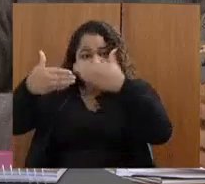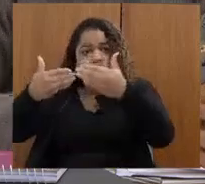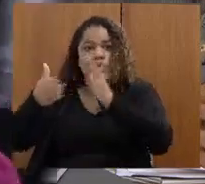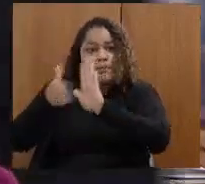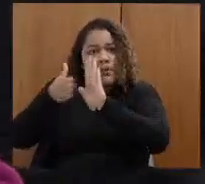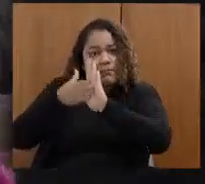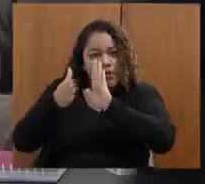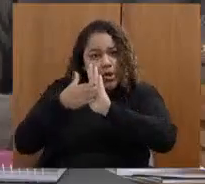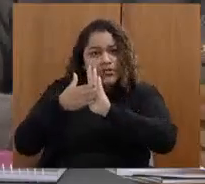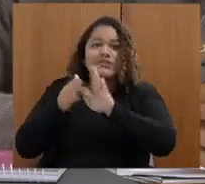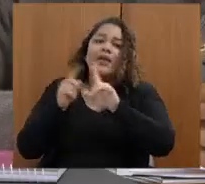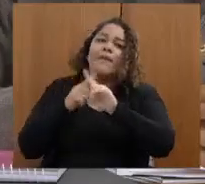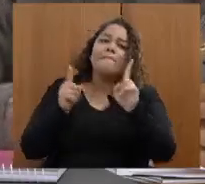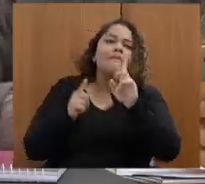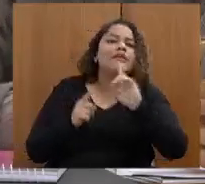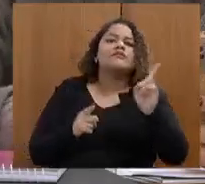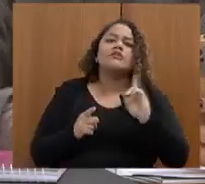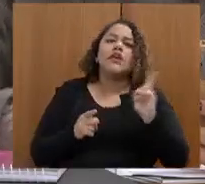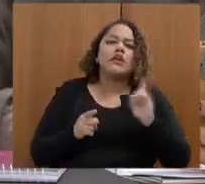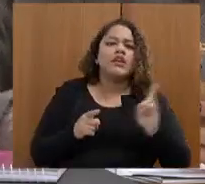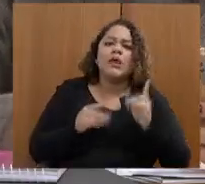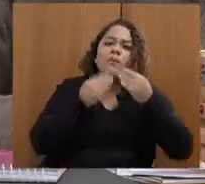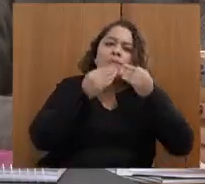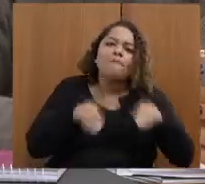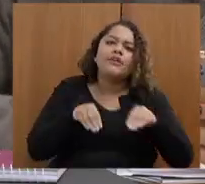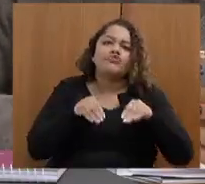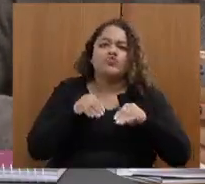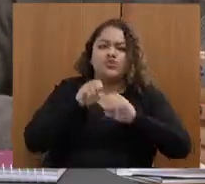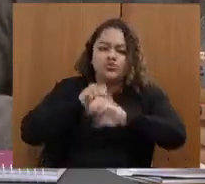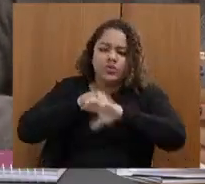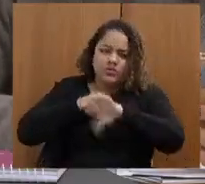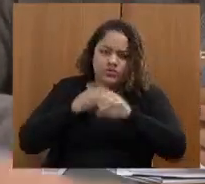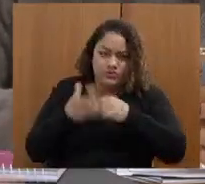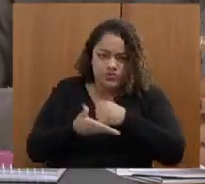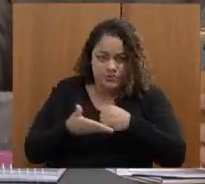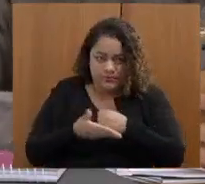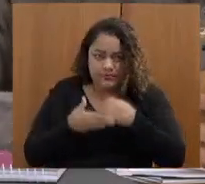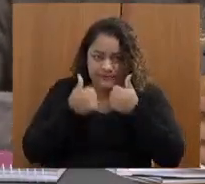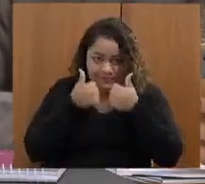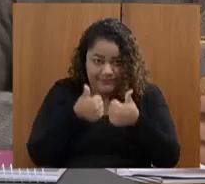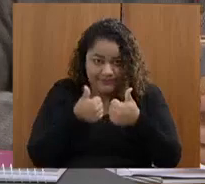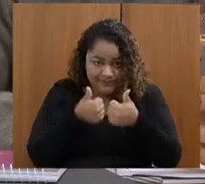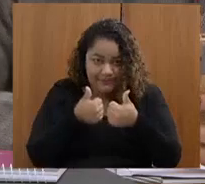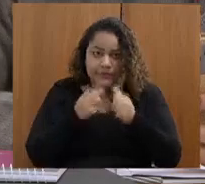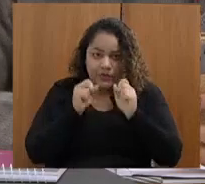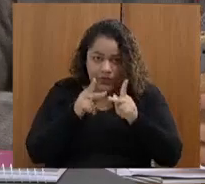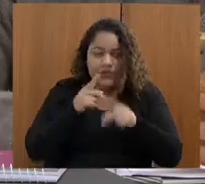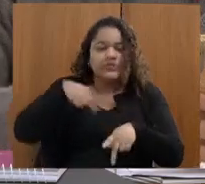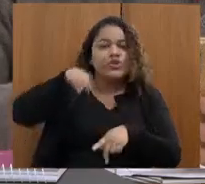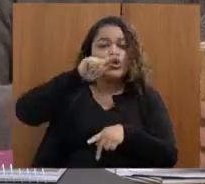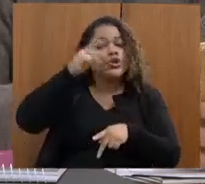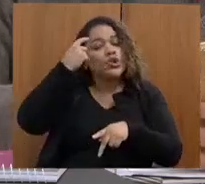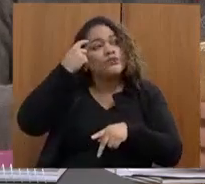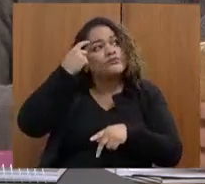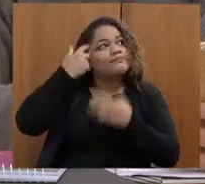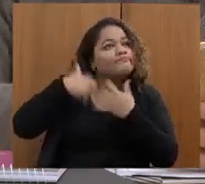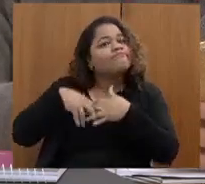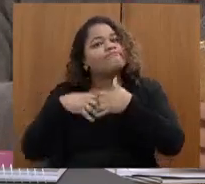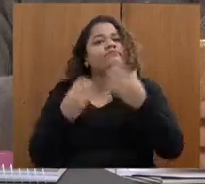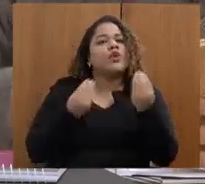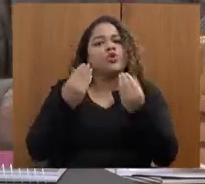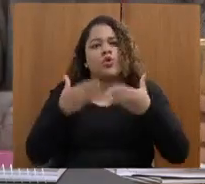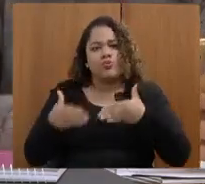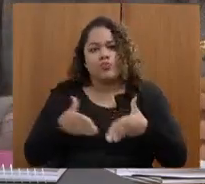da diminuição da educação básica então fica aí um convite para todos nós nos organizarmos para ver o melhor caminho